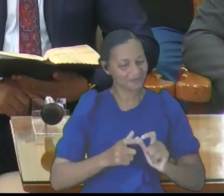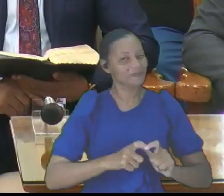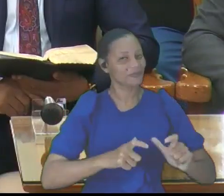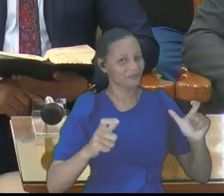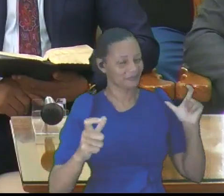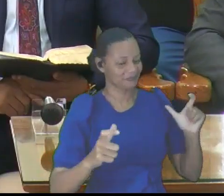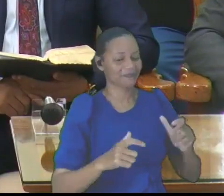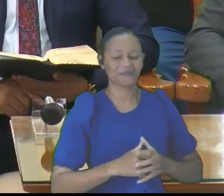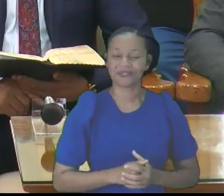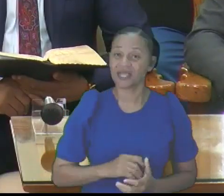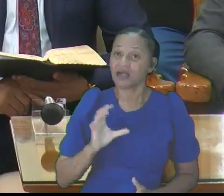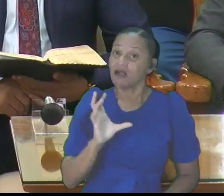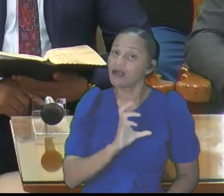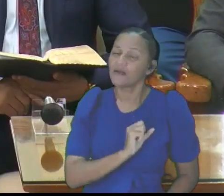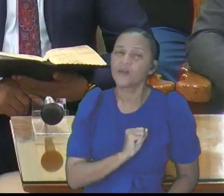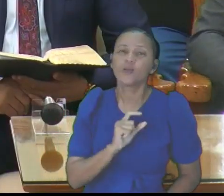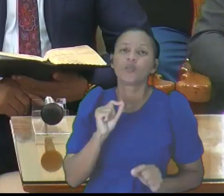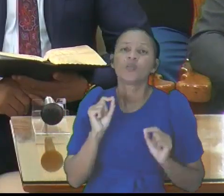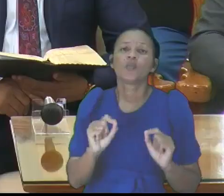irmãos,